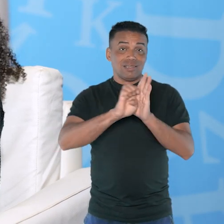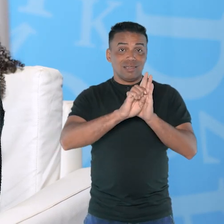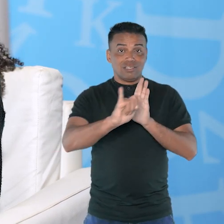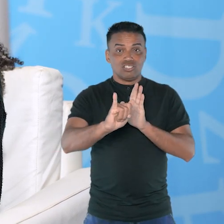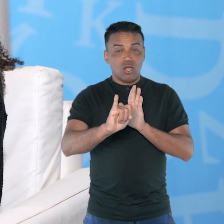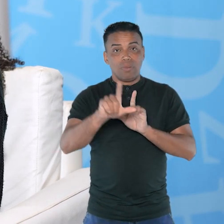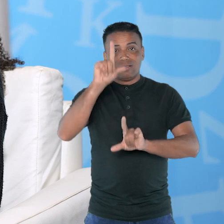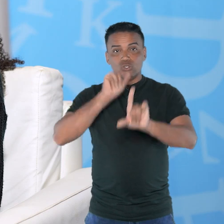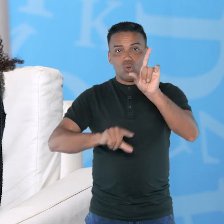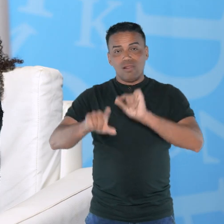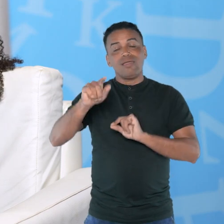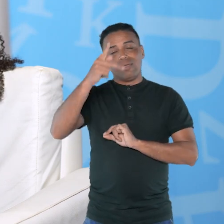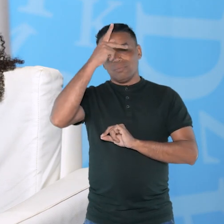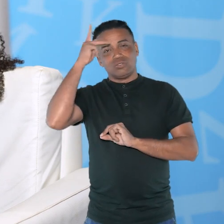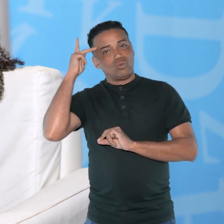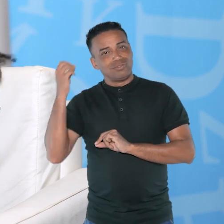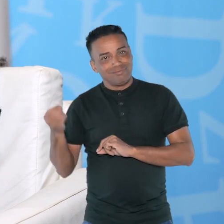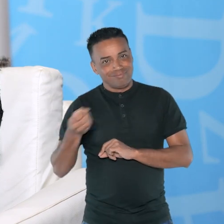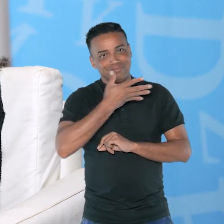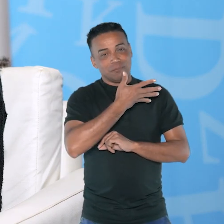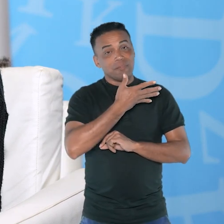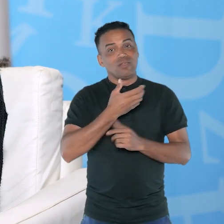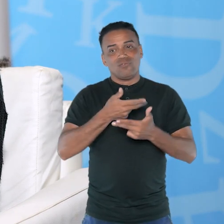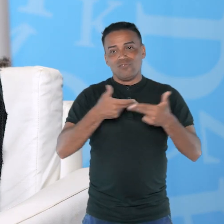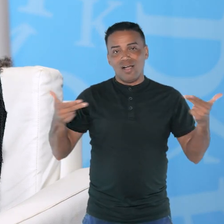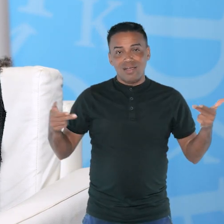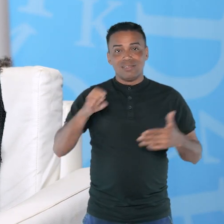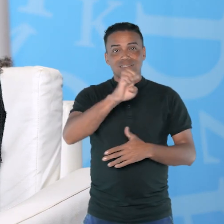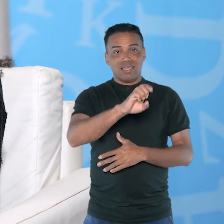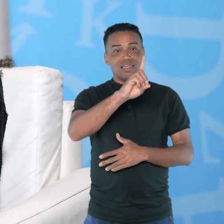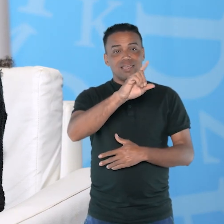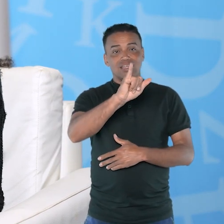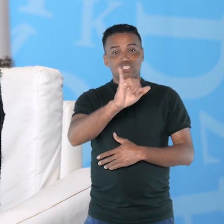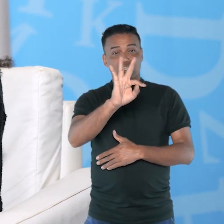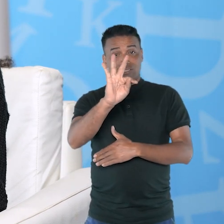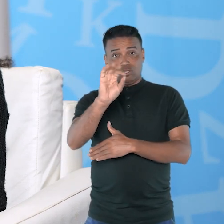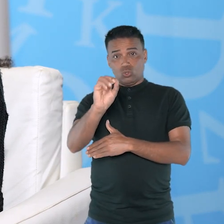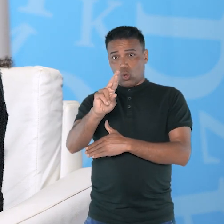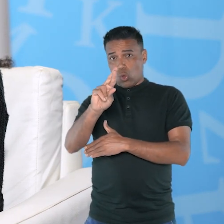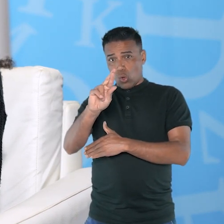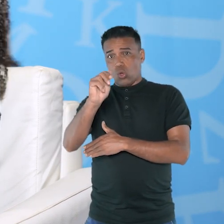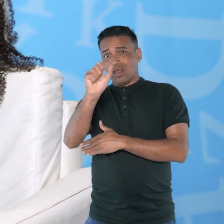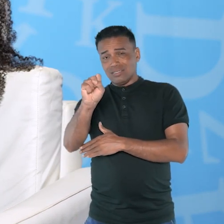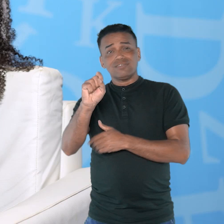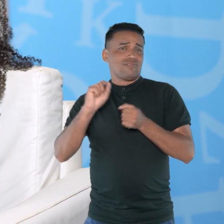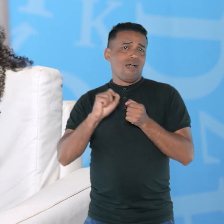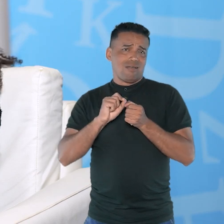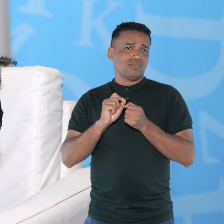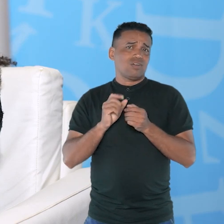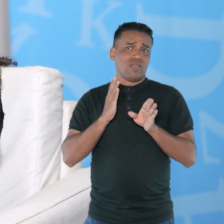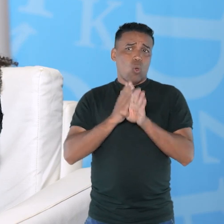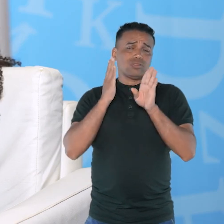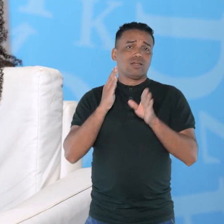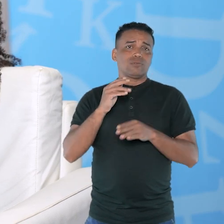para selecionar originais, né? Eu sei que várias editoras fazem isso. Então, eu acho que a gente vai tentando, vai encontrando